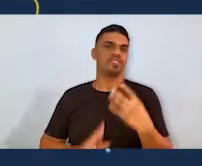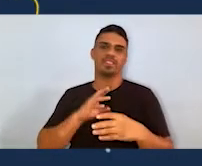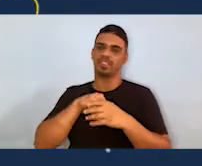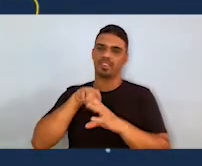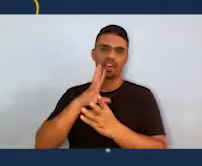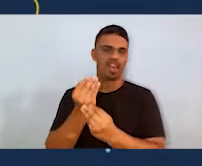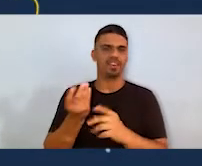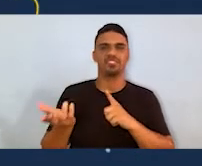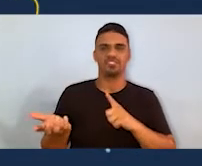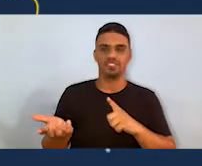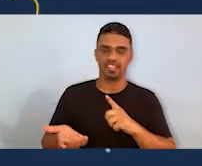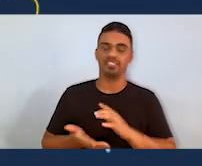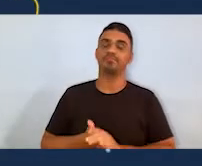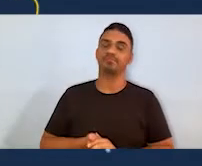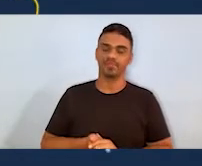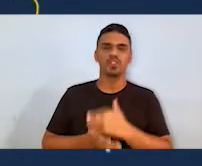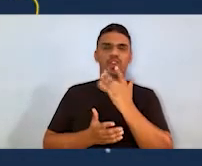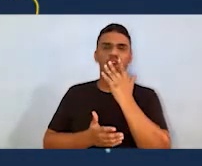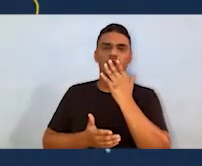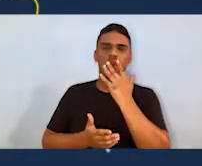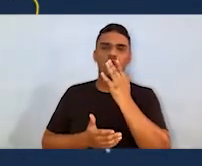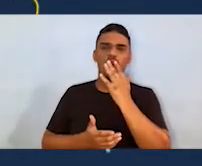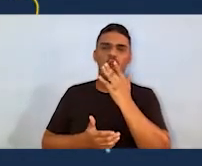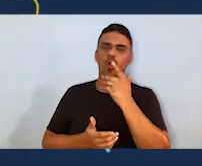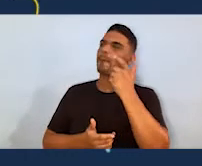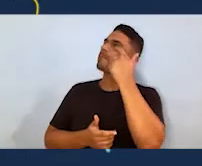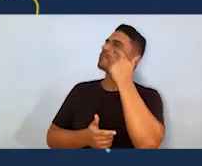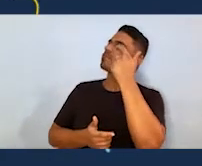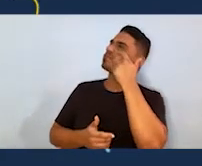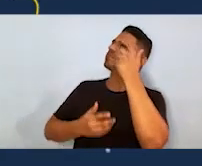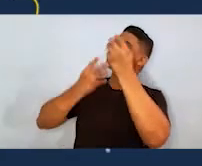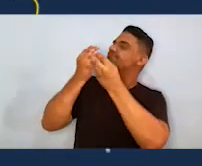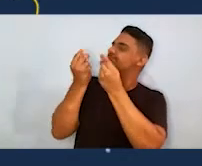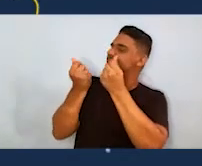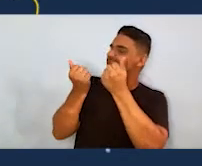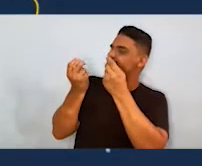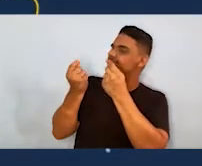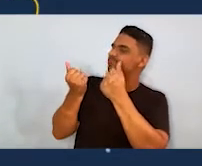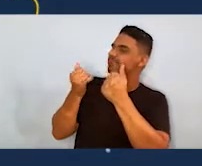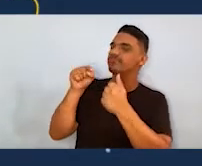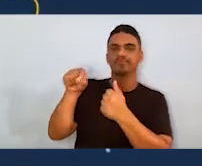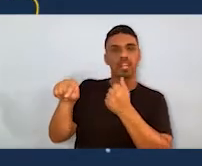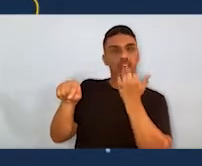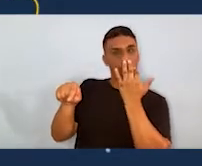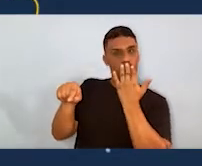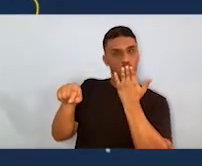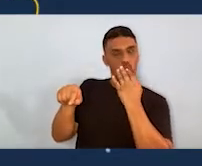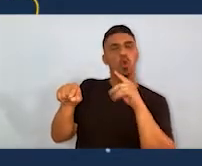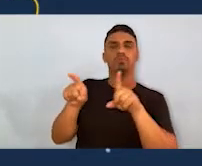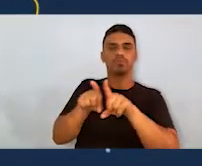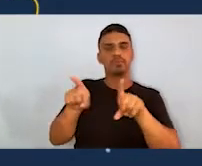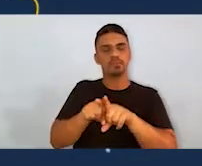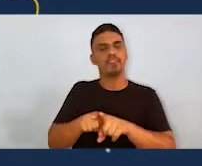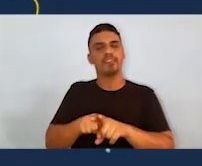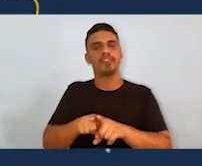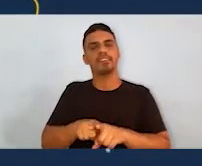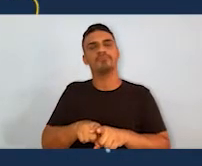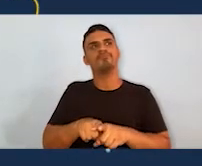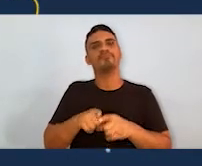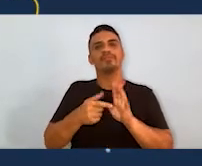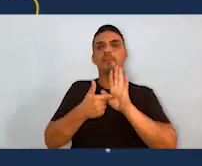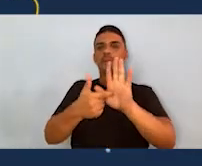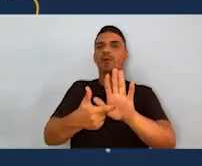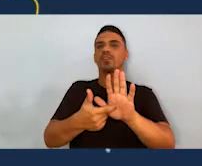sua arte. Então, vamos pegar uma corzinha aqui, padrão para maçãzinha. E assim, a cor, ela também dá essa